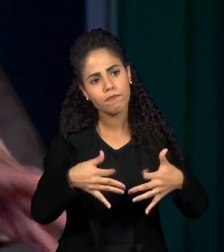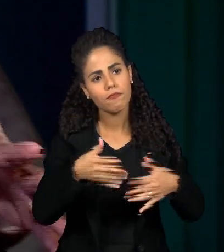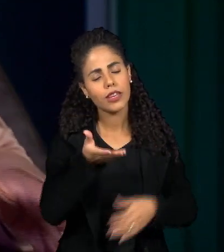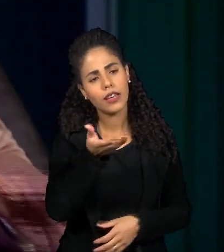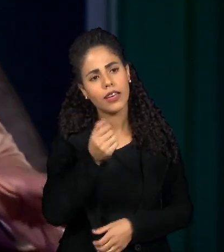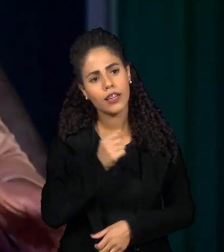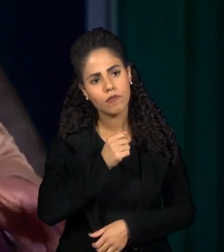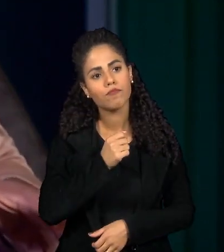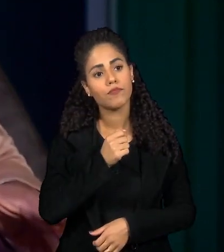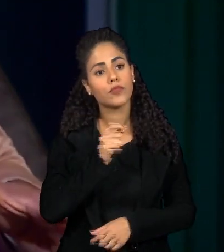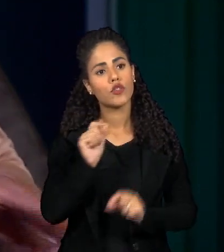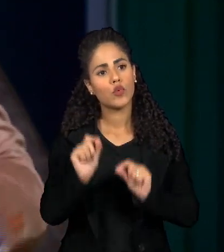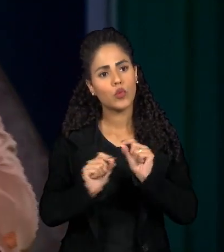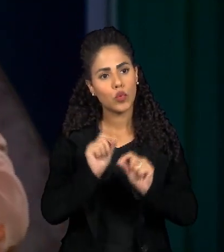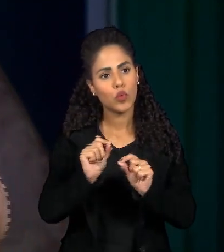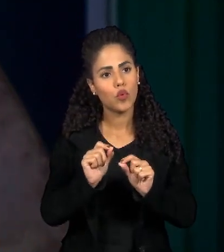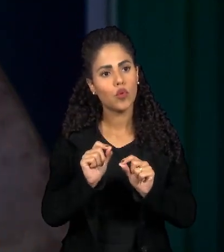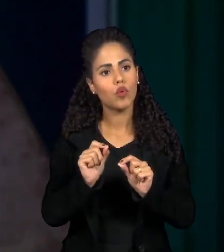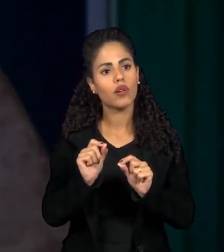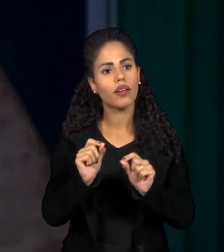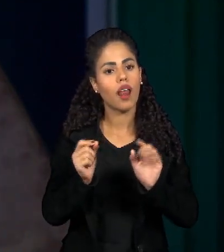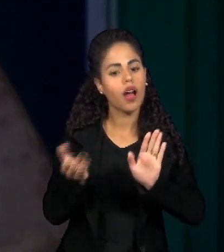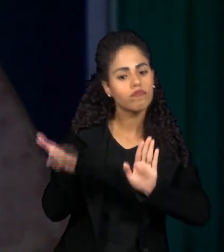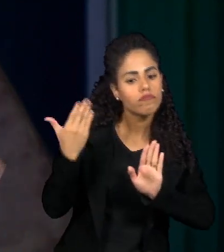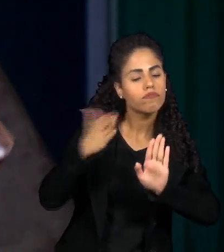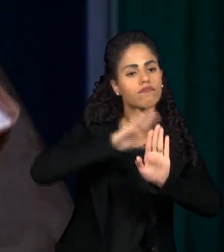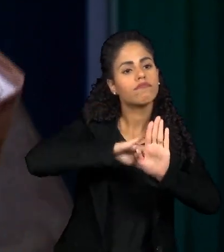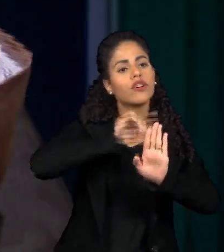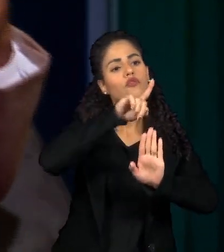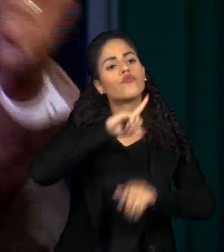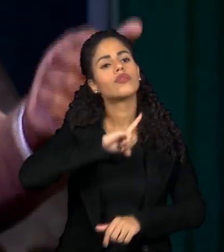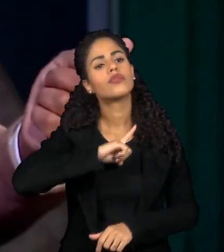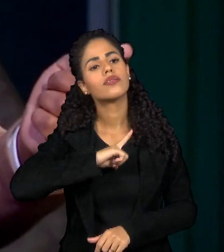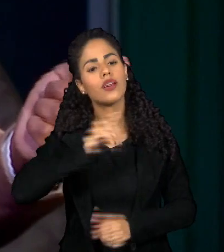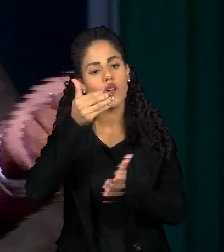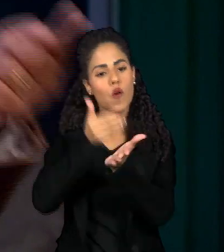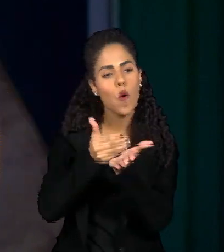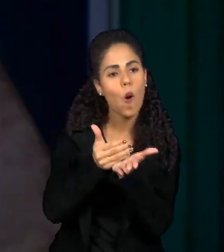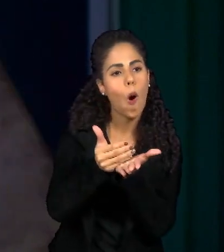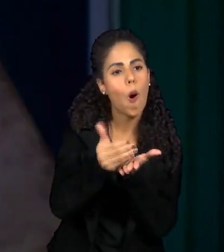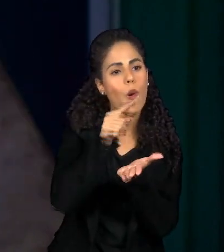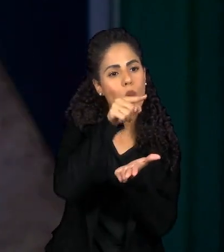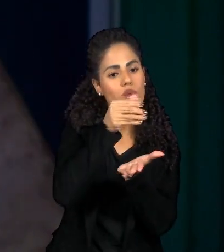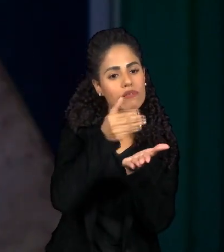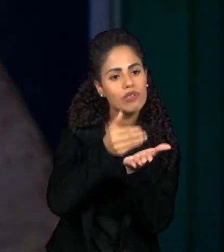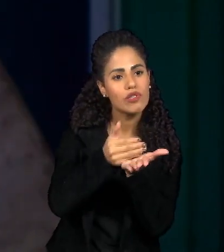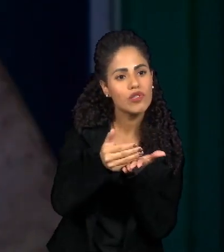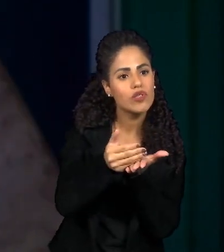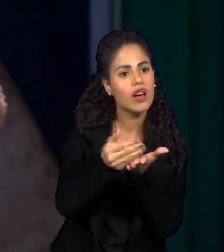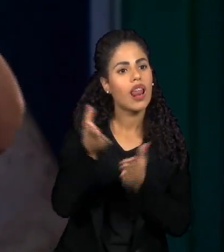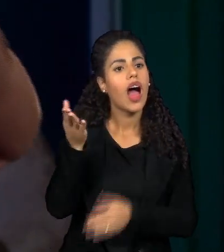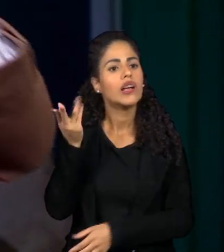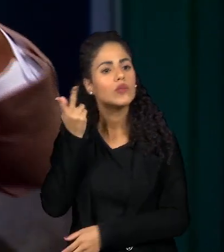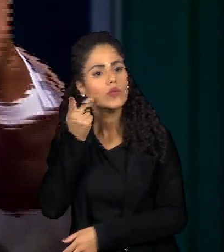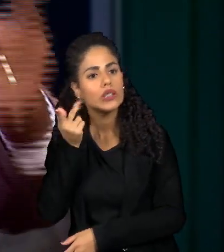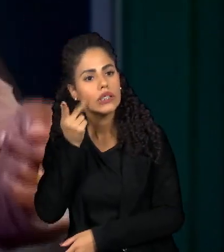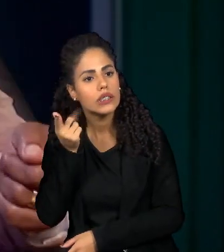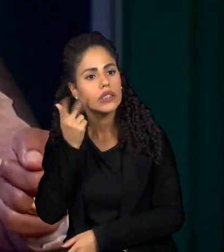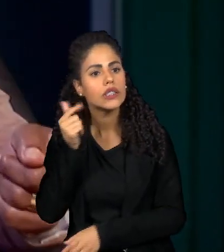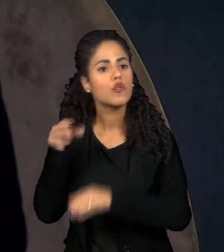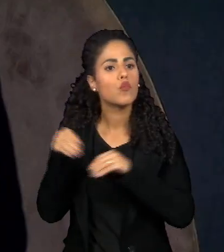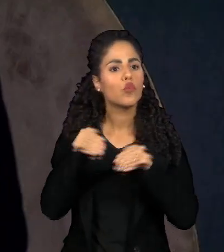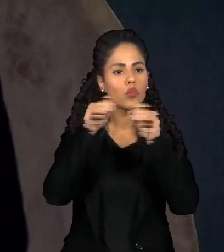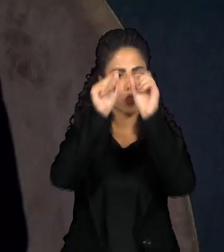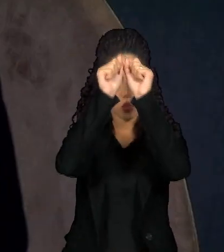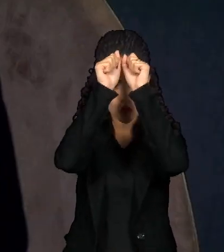né, que nos bastidores que você começou, você é do Ceará, foi para o